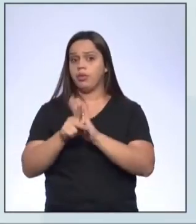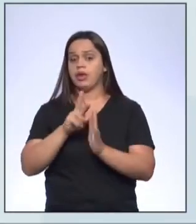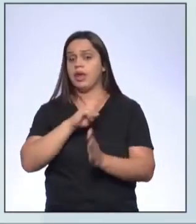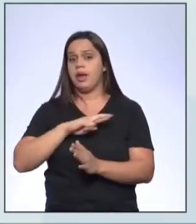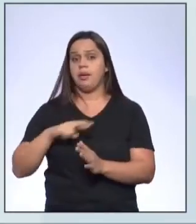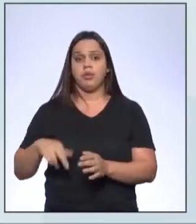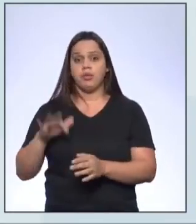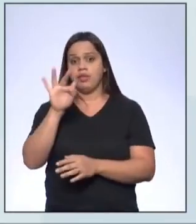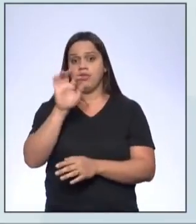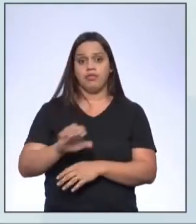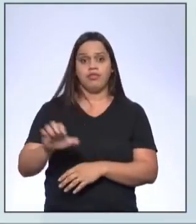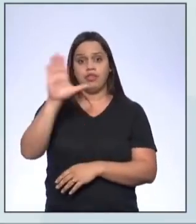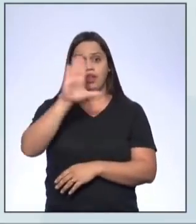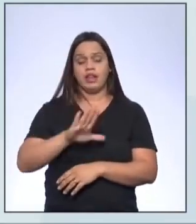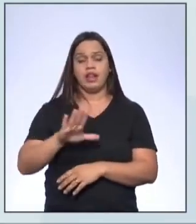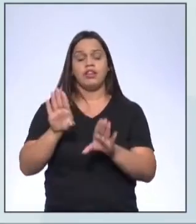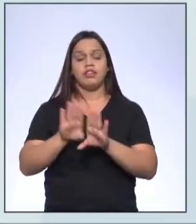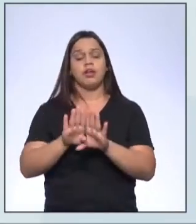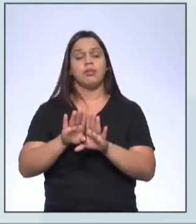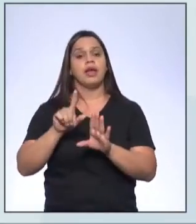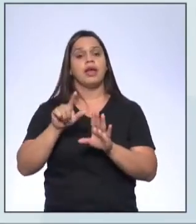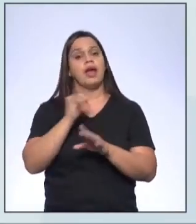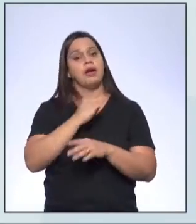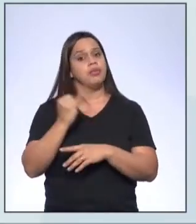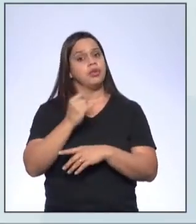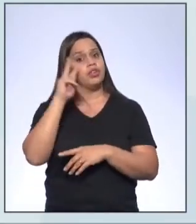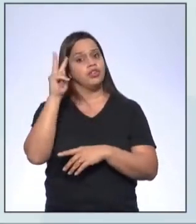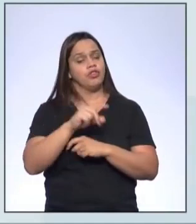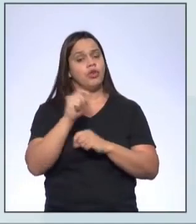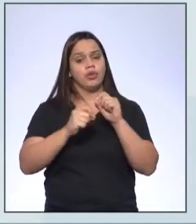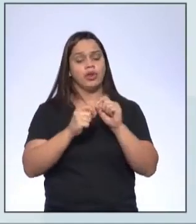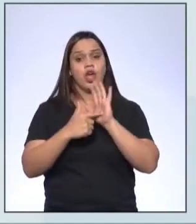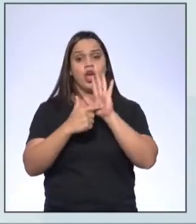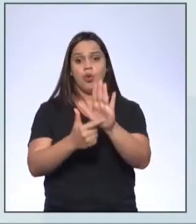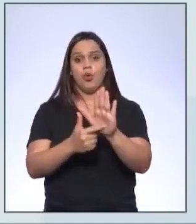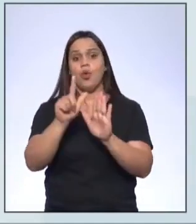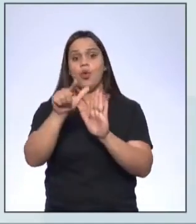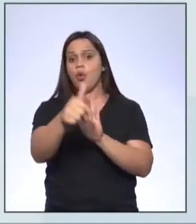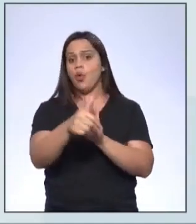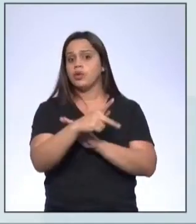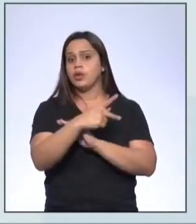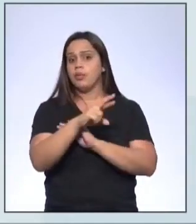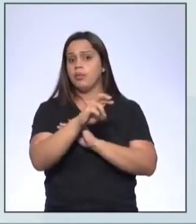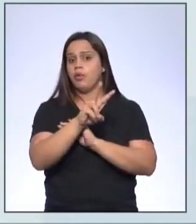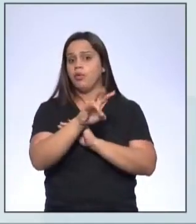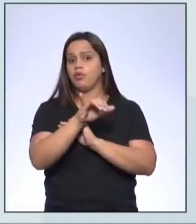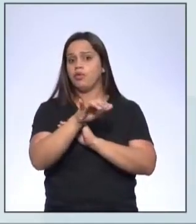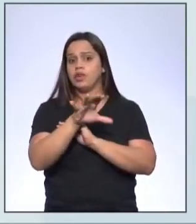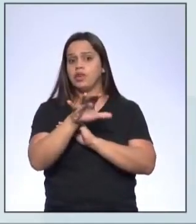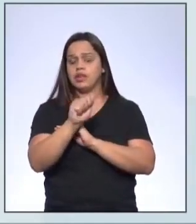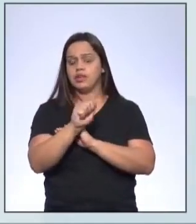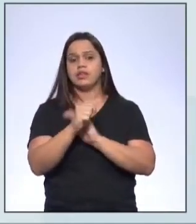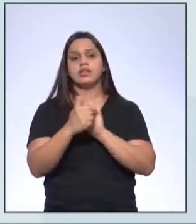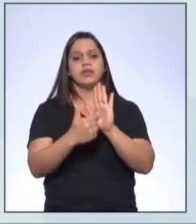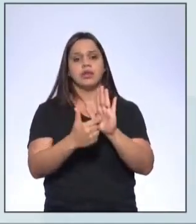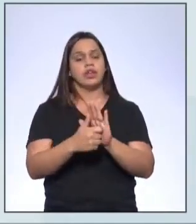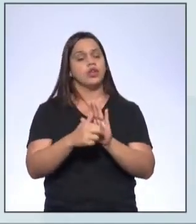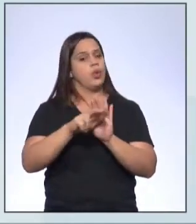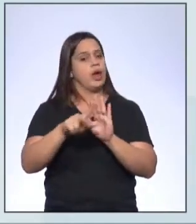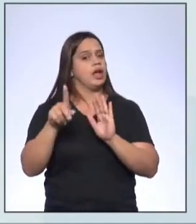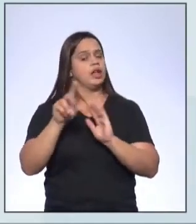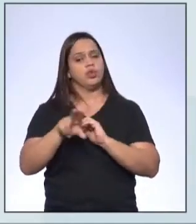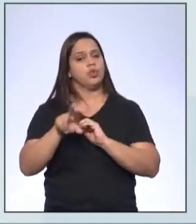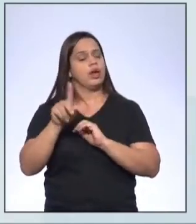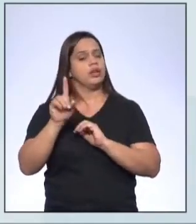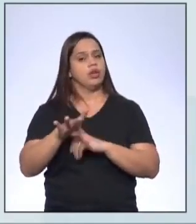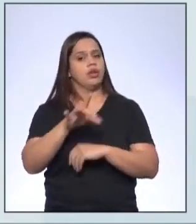que outras províncias aparecem, né, não só tem São Paulo e Rio, mas aparecem também outras províncias. Lembrando que ainda tem